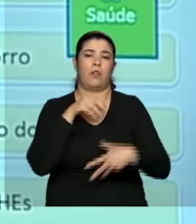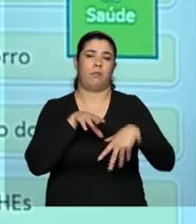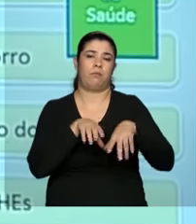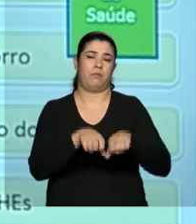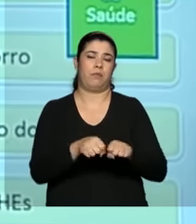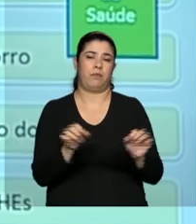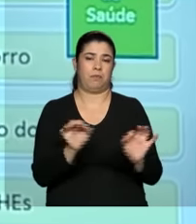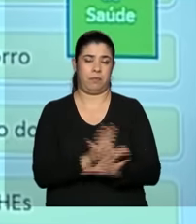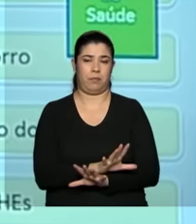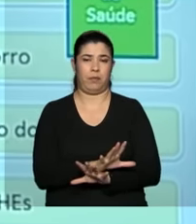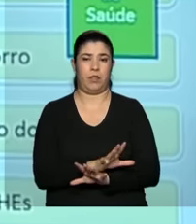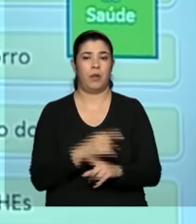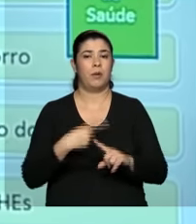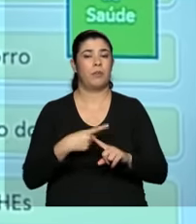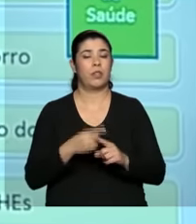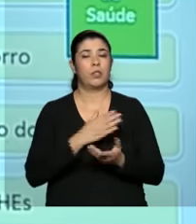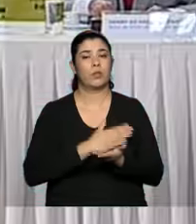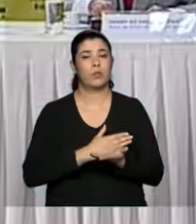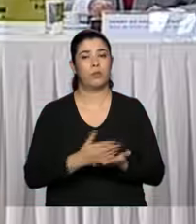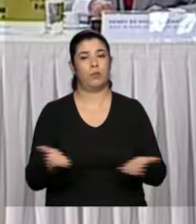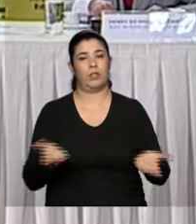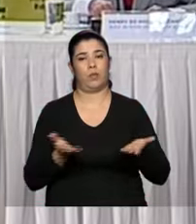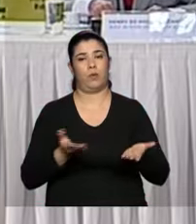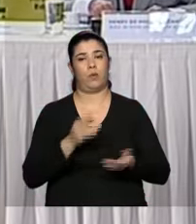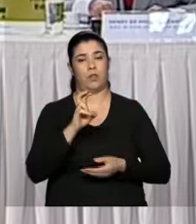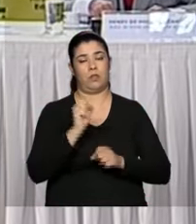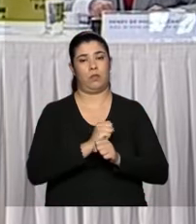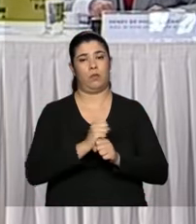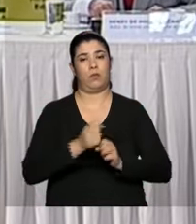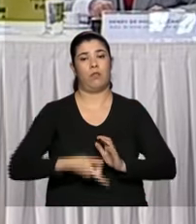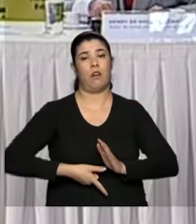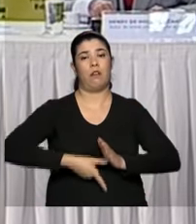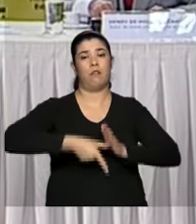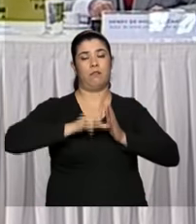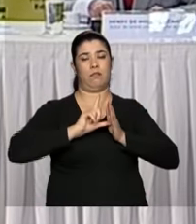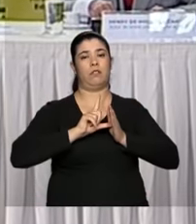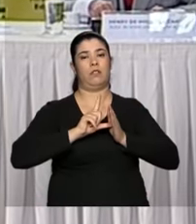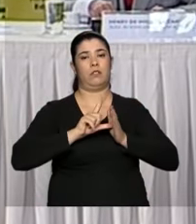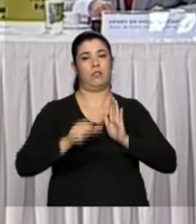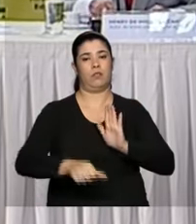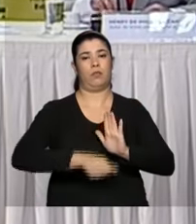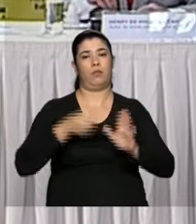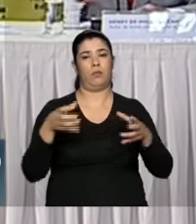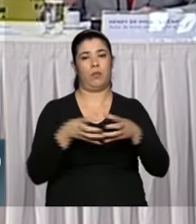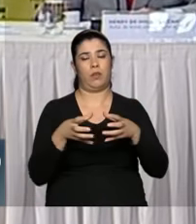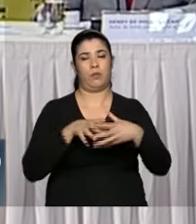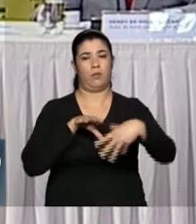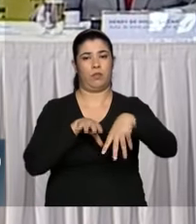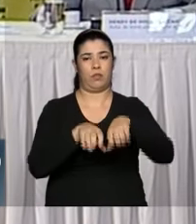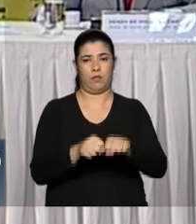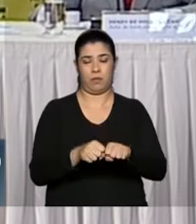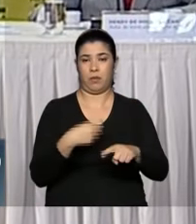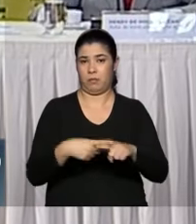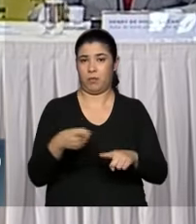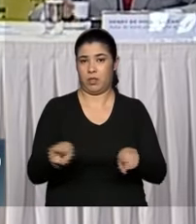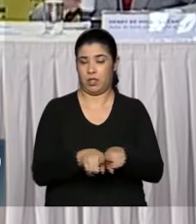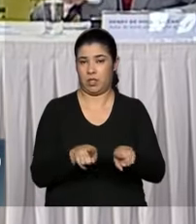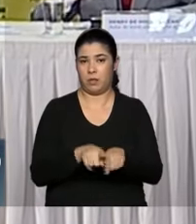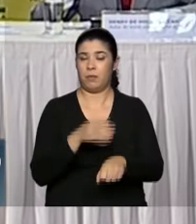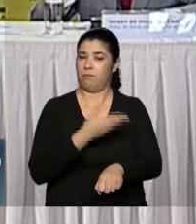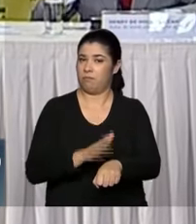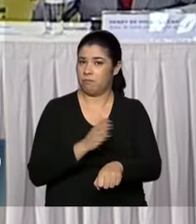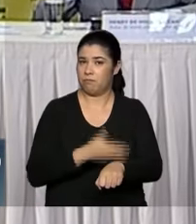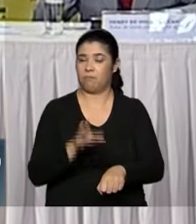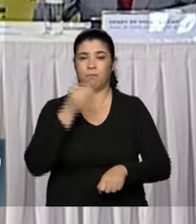que a residência médica comece 5 anos antes da conclusão da primeira turma? Porque ela tem que se formar, ela tem que se